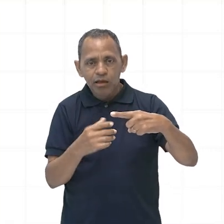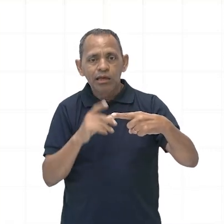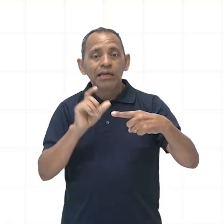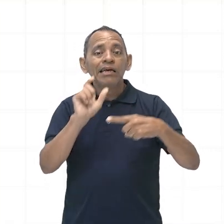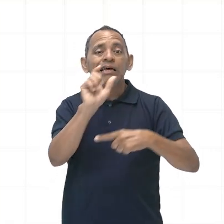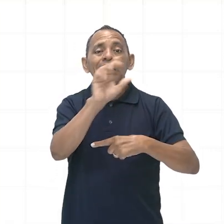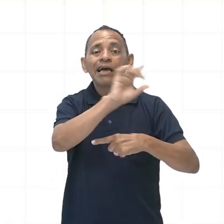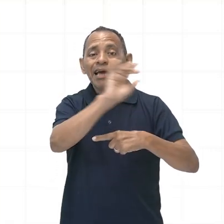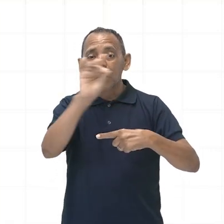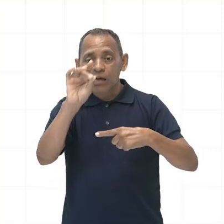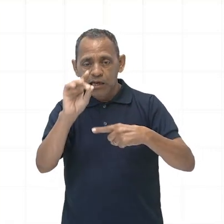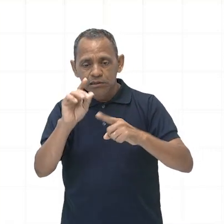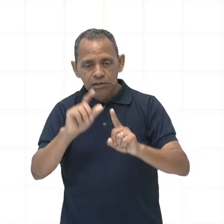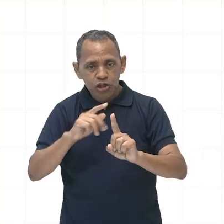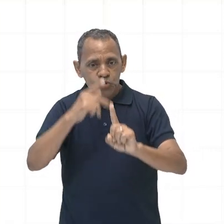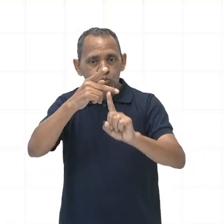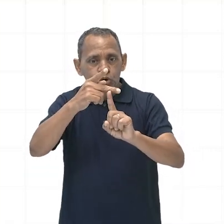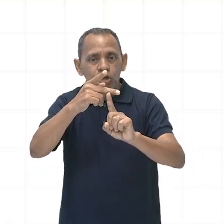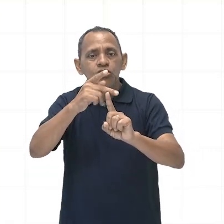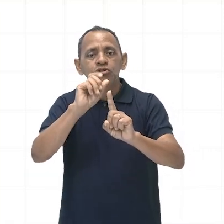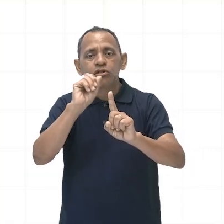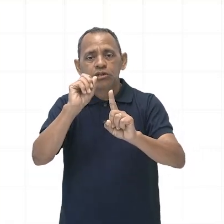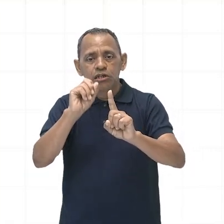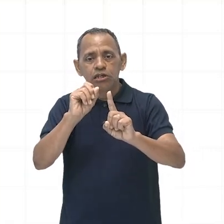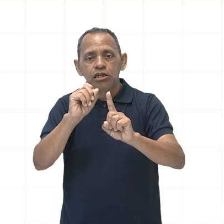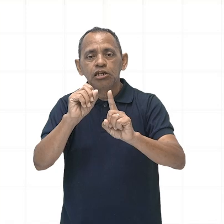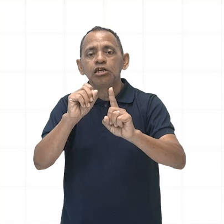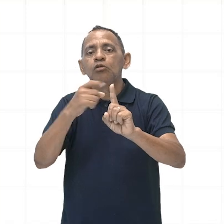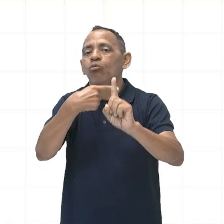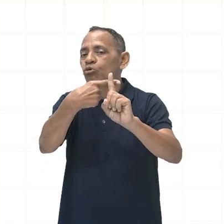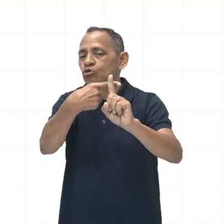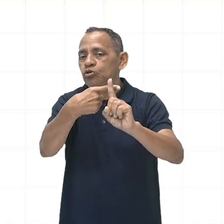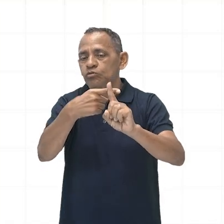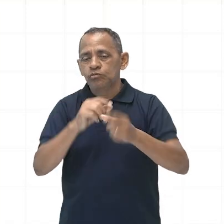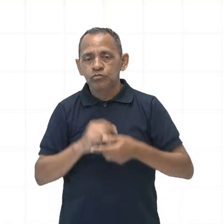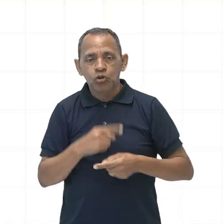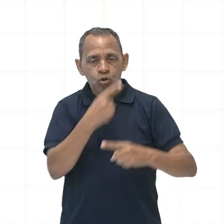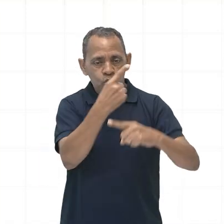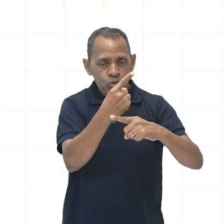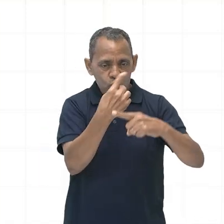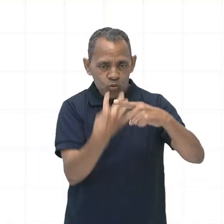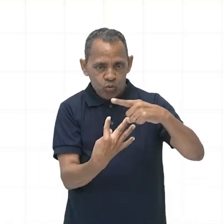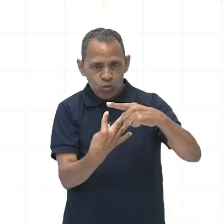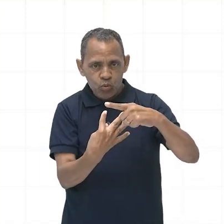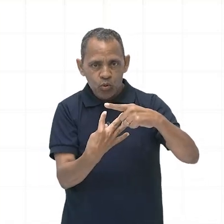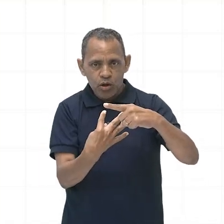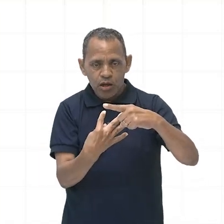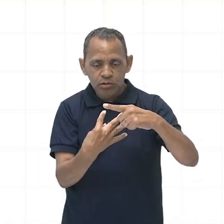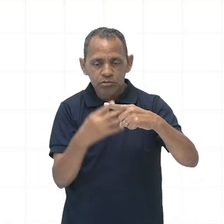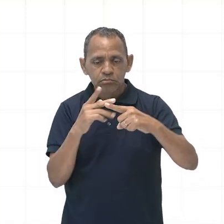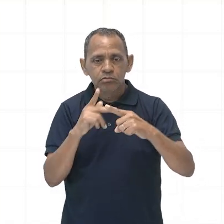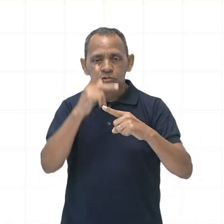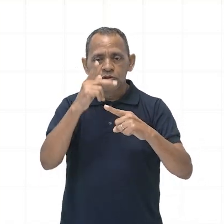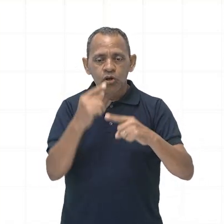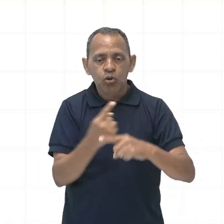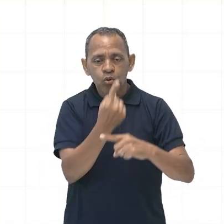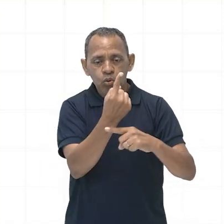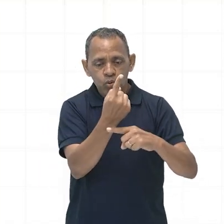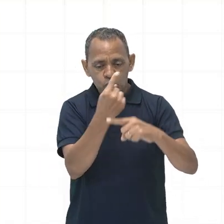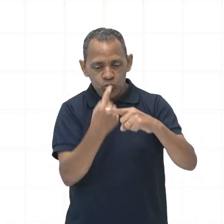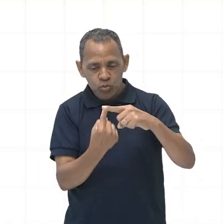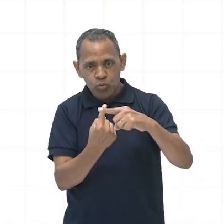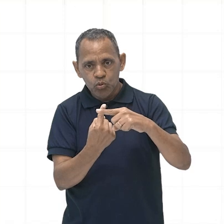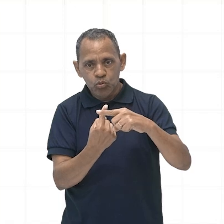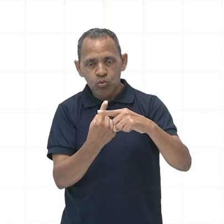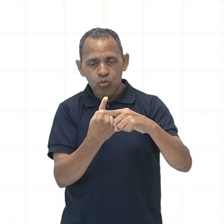fica positivo. E aí a gente já sabe resolver, né? 1 sobre 4 elevado a 2 é 1 sobre 16. E 1